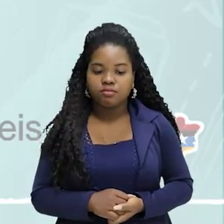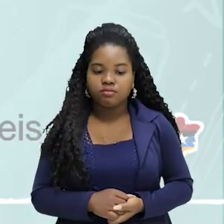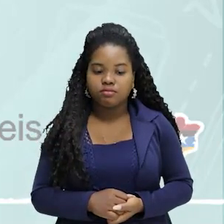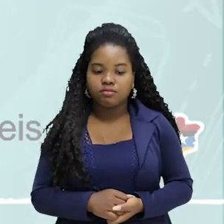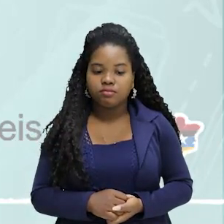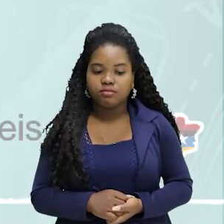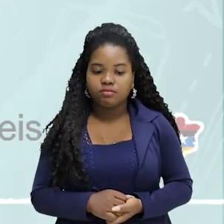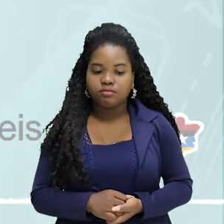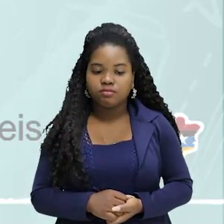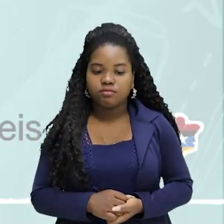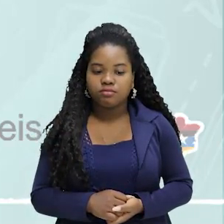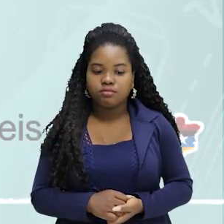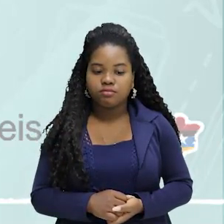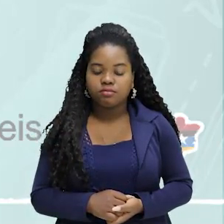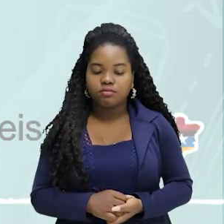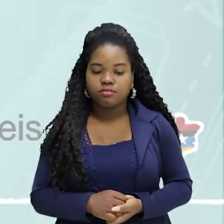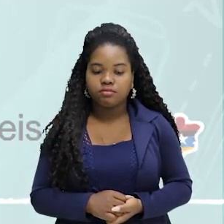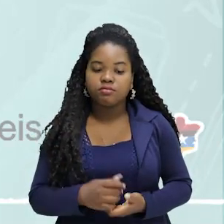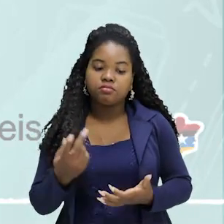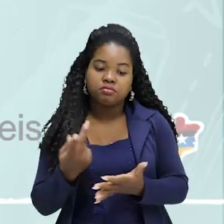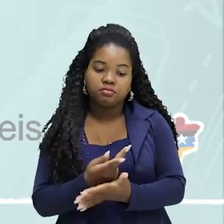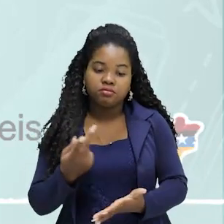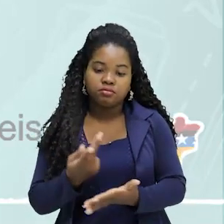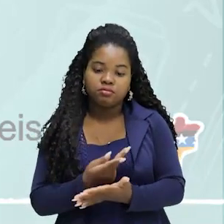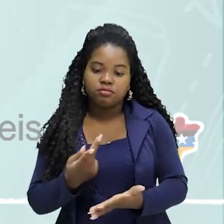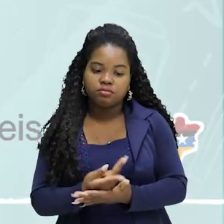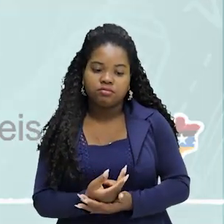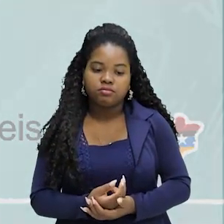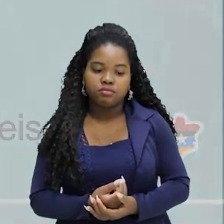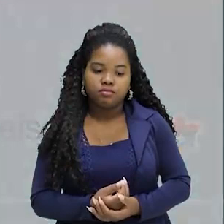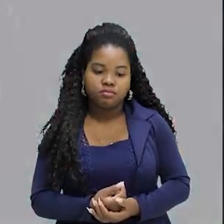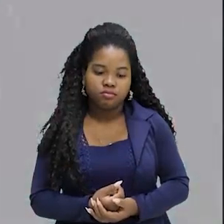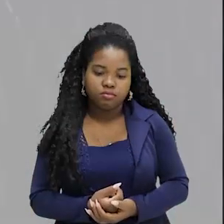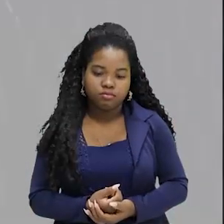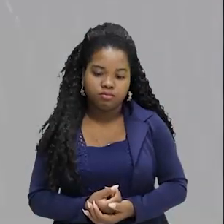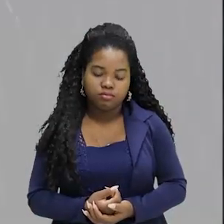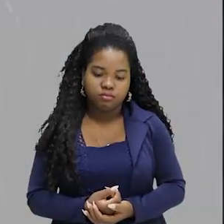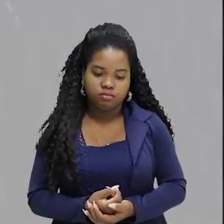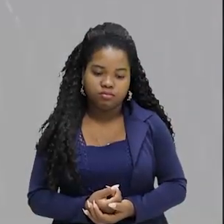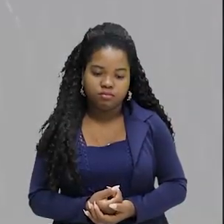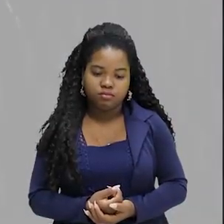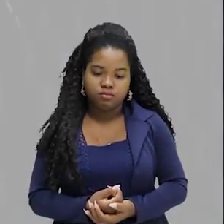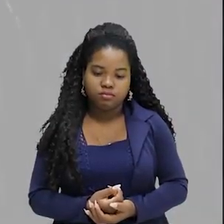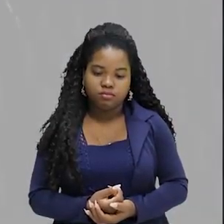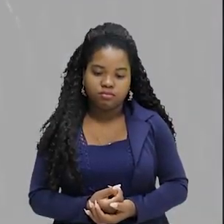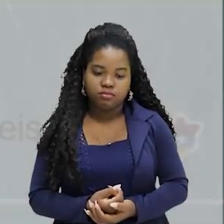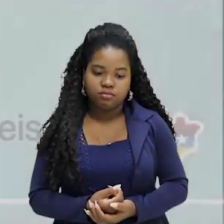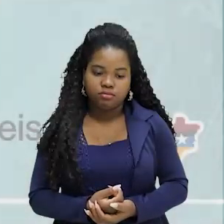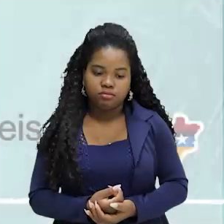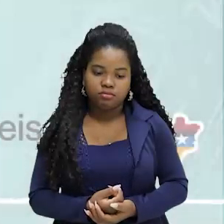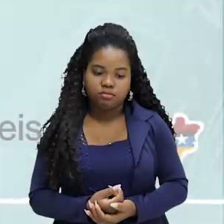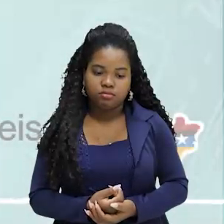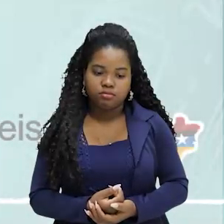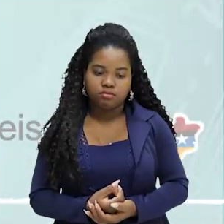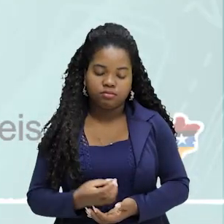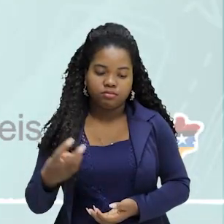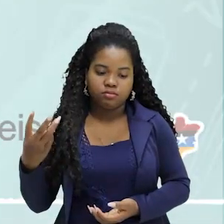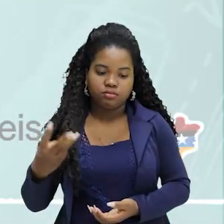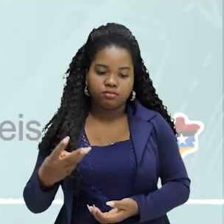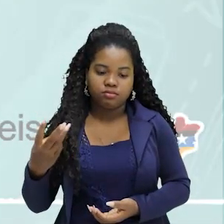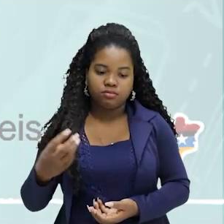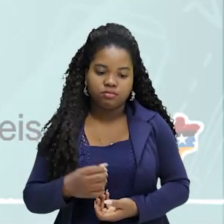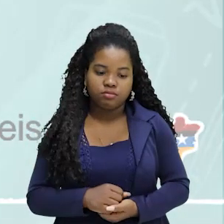as cetonas. Afirmativa falsa. É justamente o contrário. E agora, olha só. Considerando que